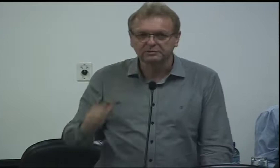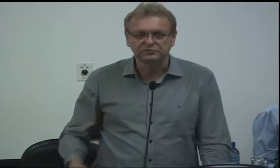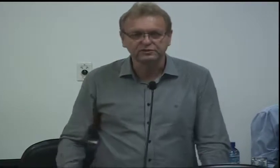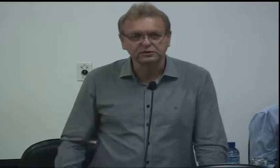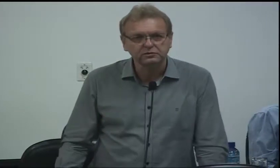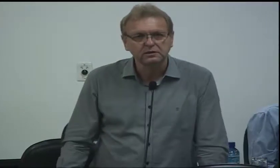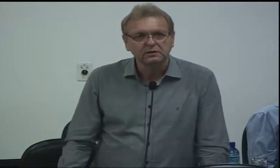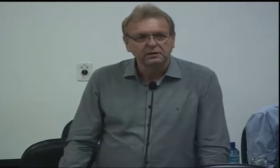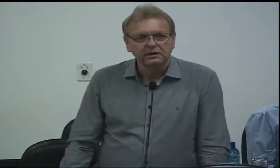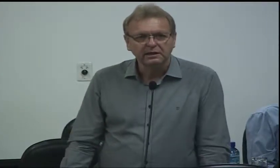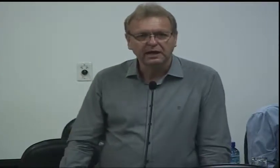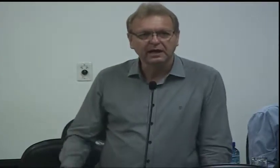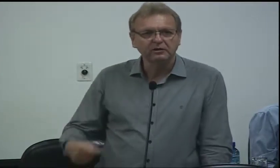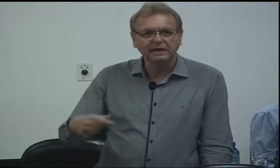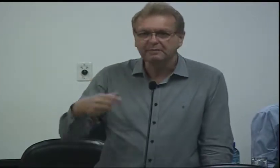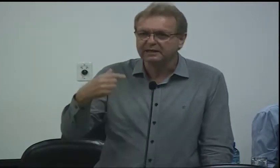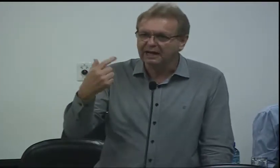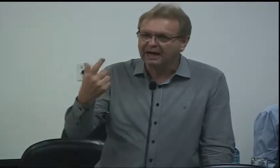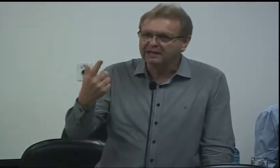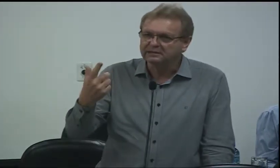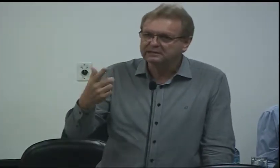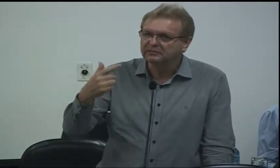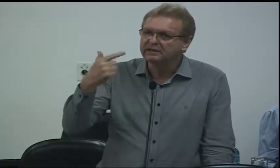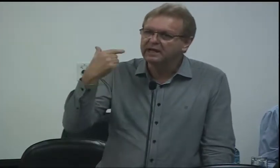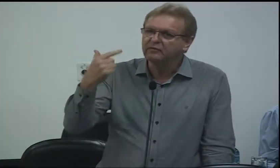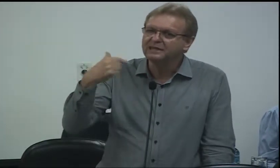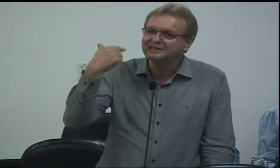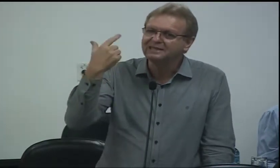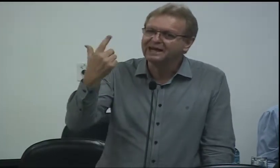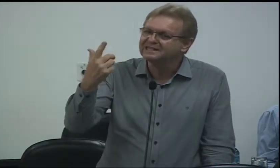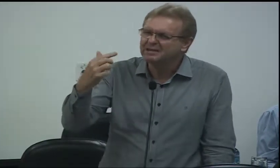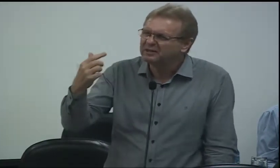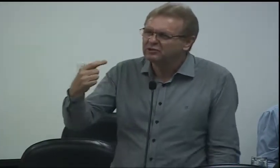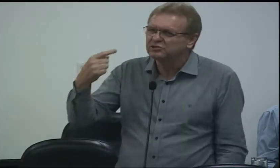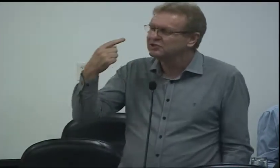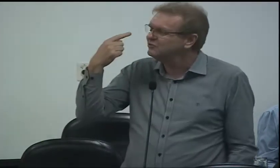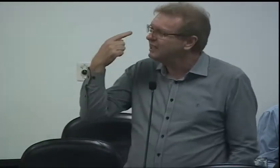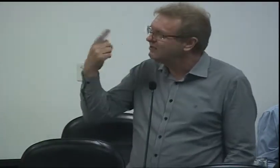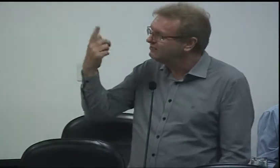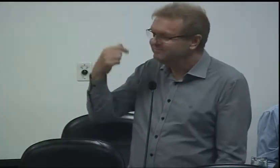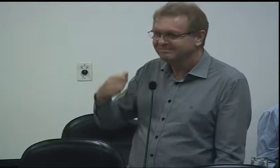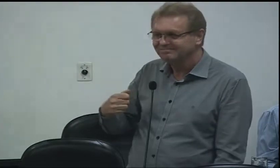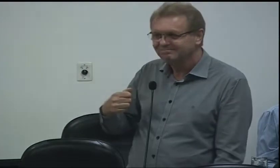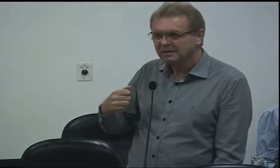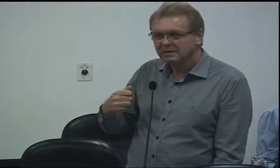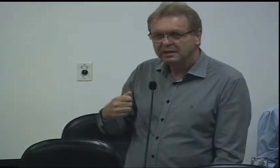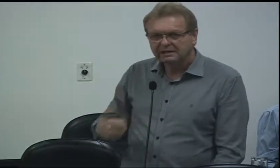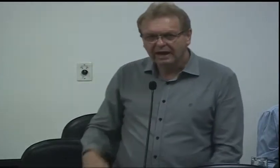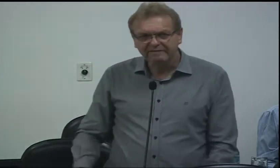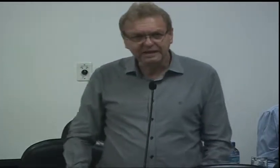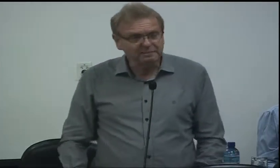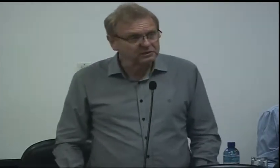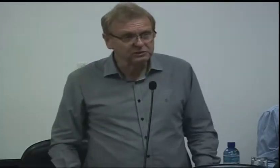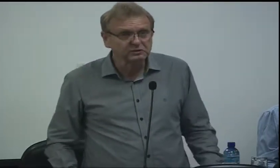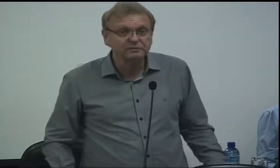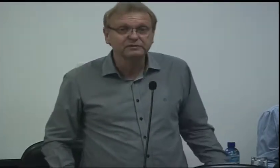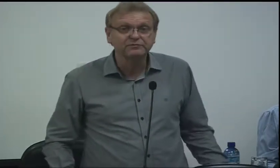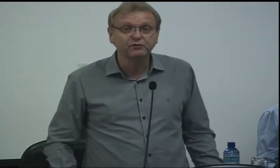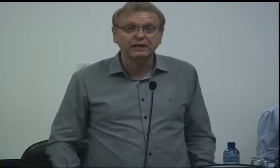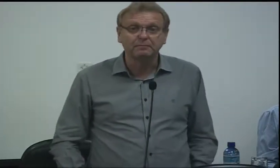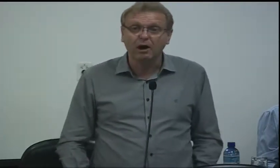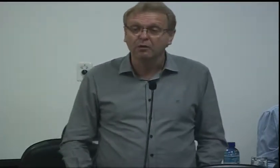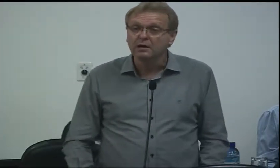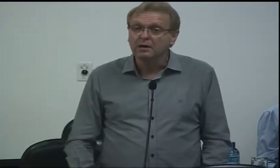esse nome difícil, e ela ganhou até a medalha, sendo que nem conhecida era, sem patrocínio nenhum. Então aí vai de patrocínio